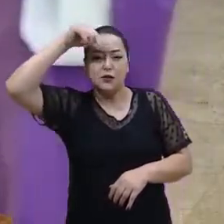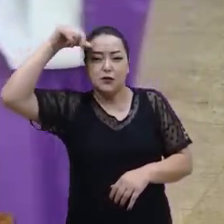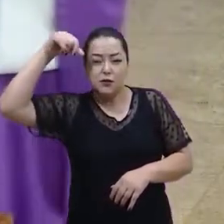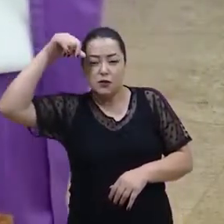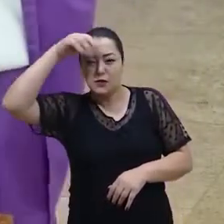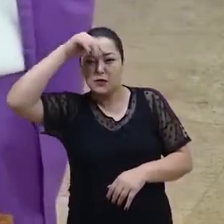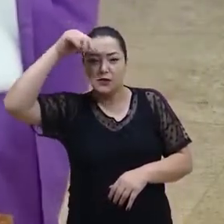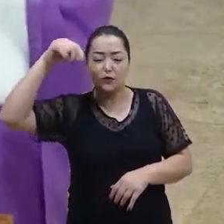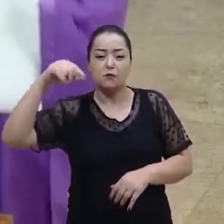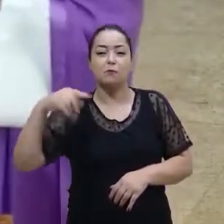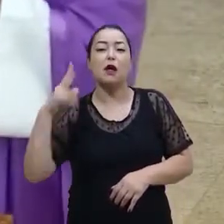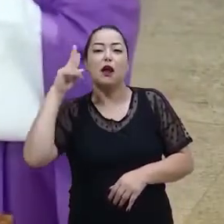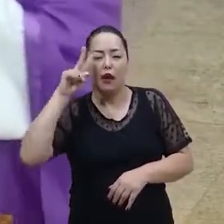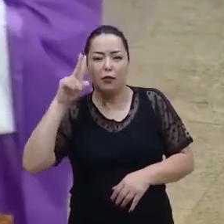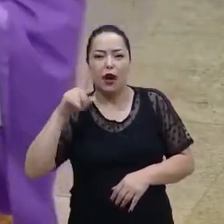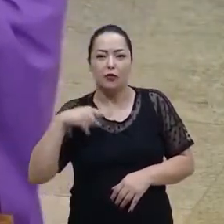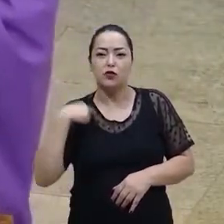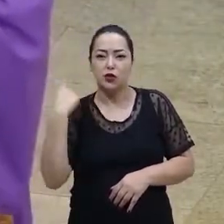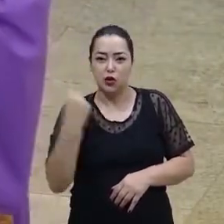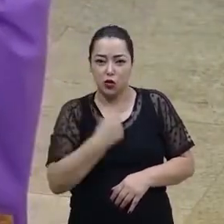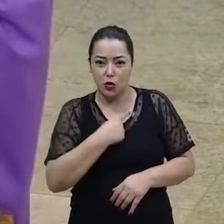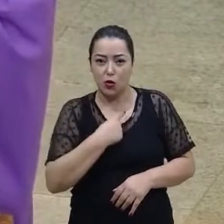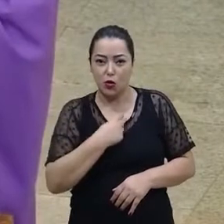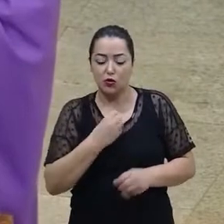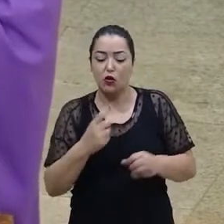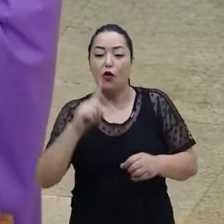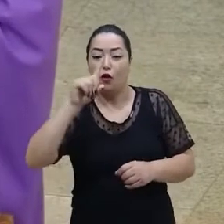nos Lembrando que nós somos pó